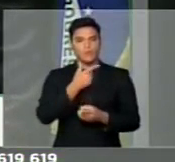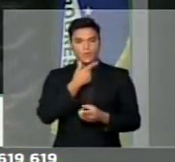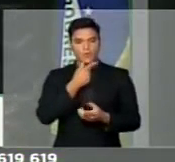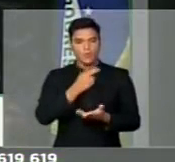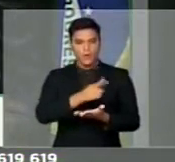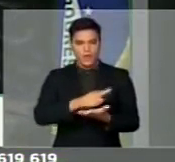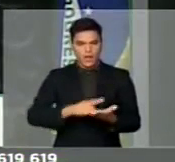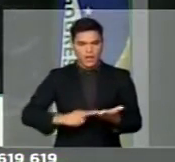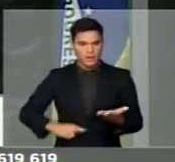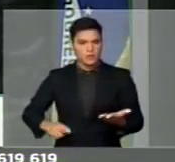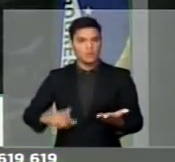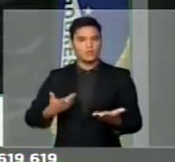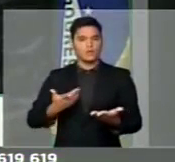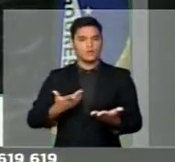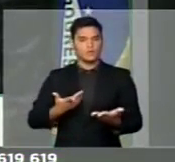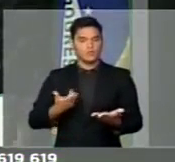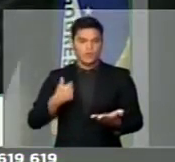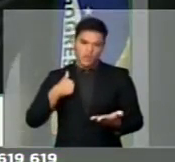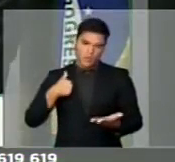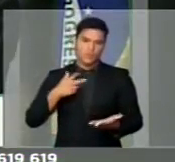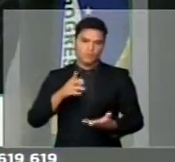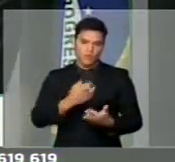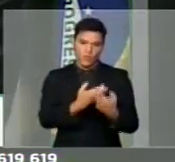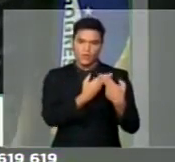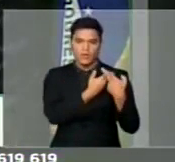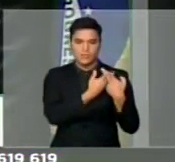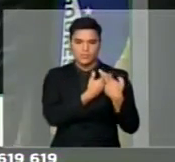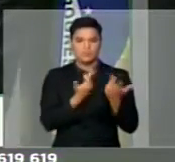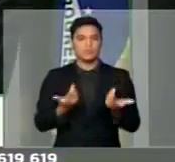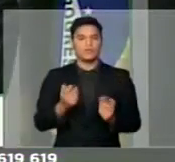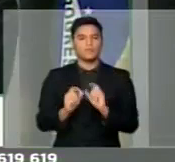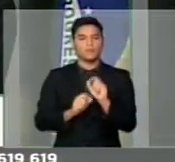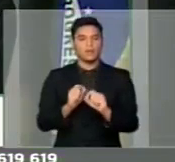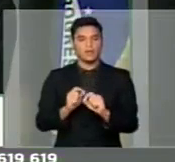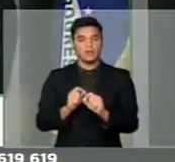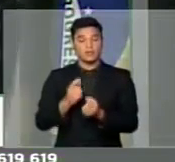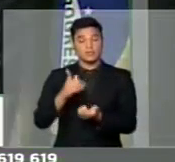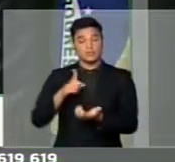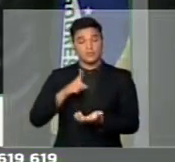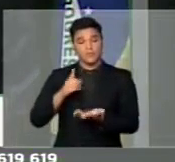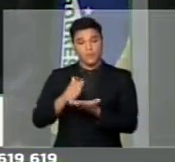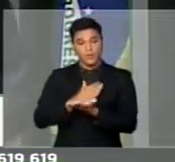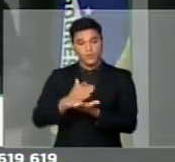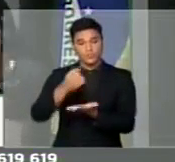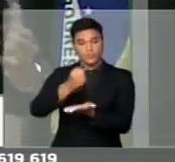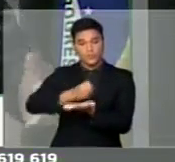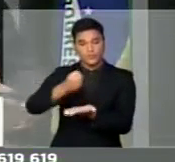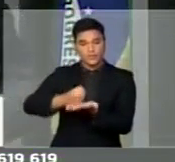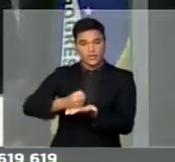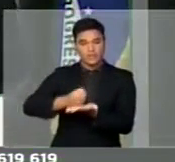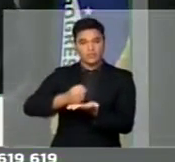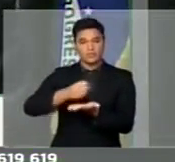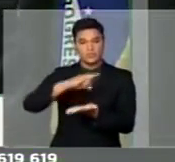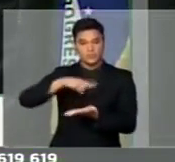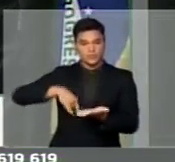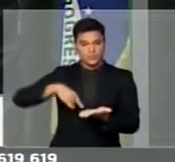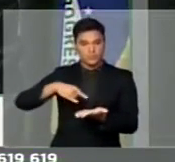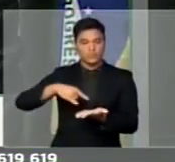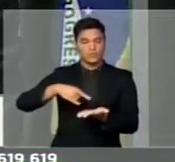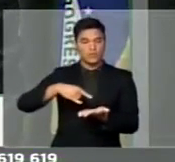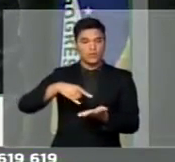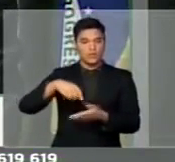foi incumbida, contratos nacionais, e levamos